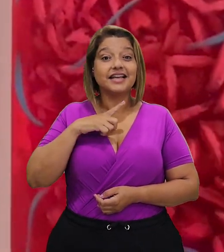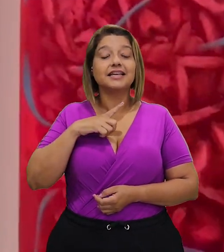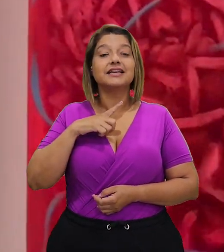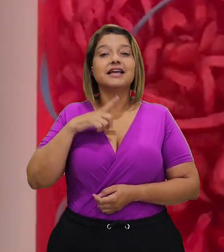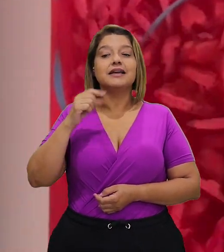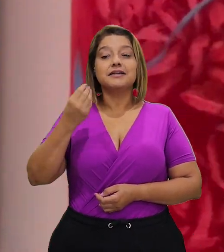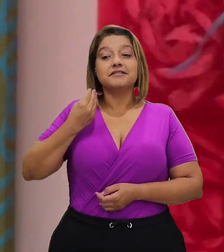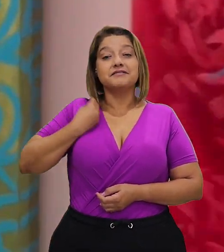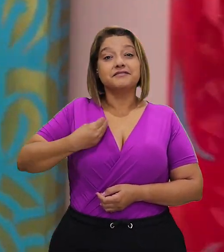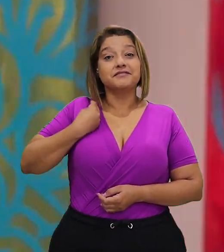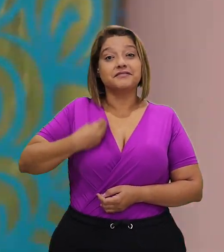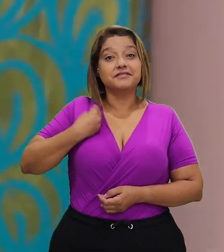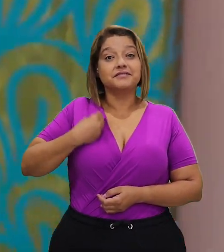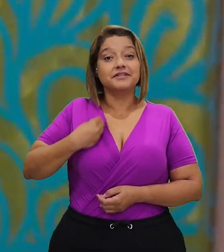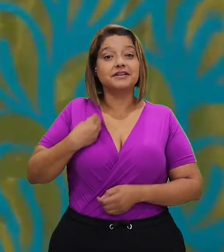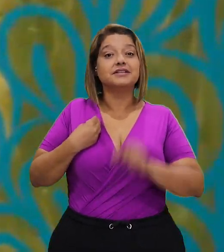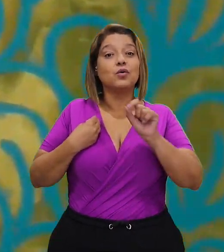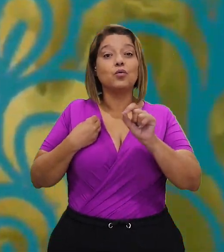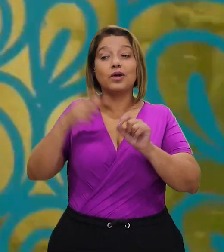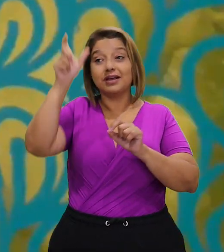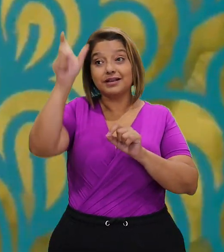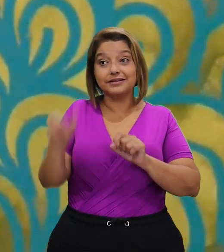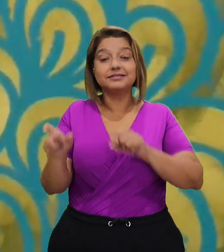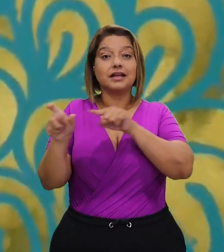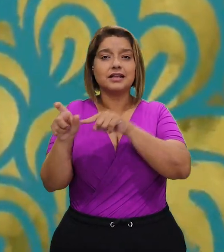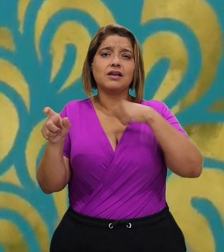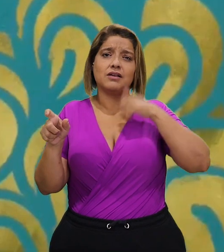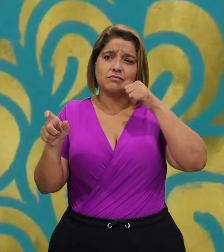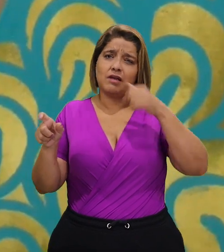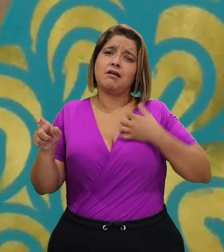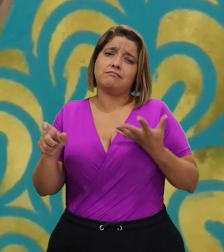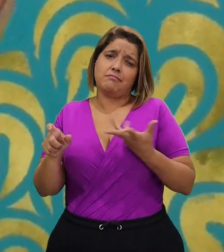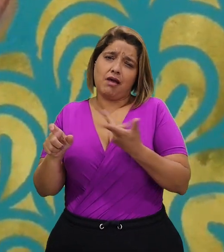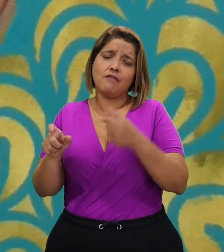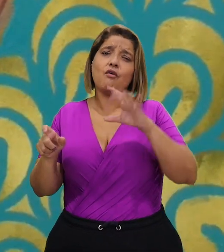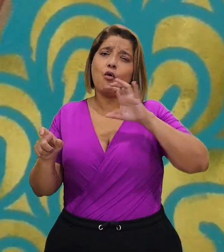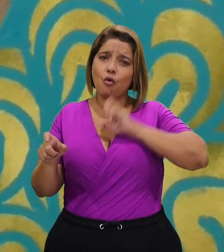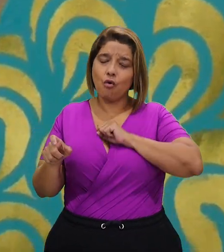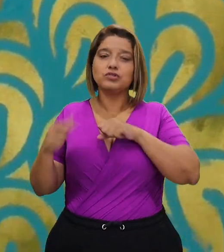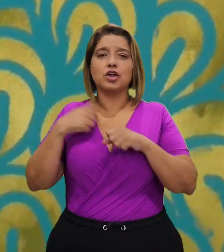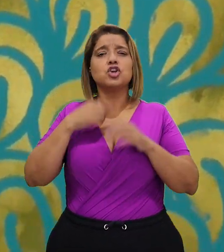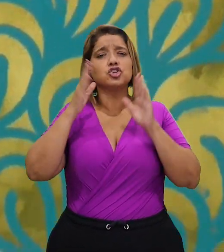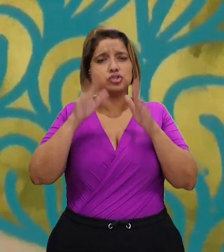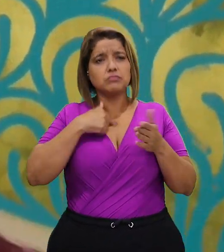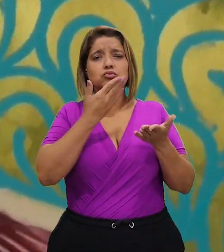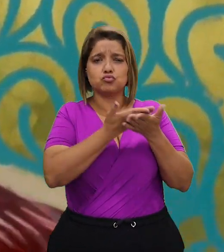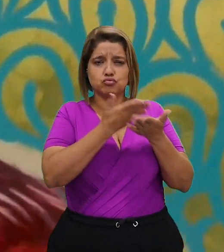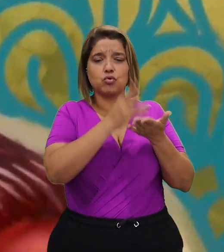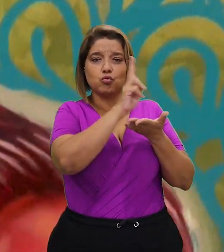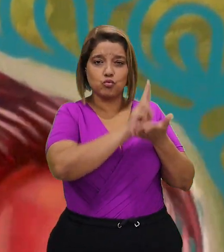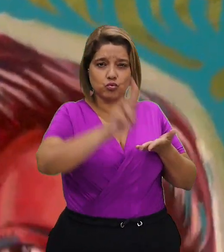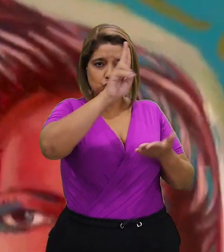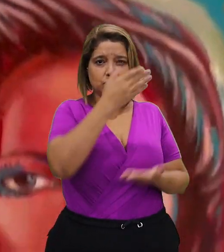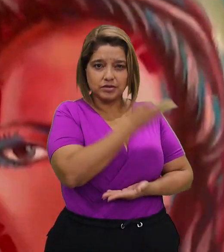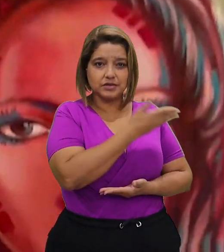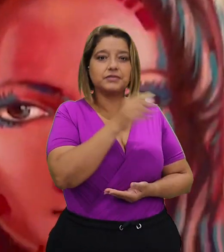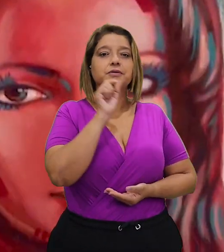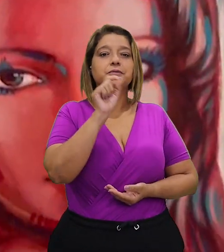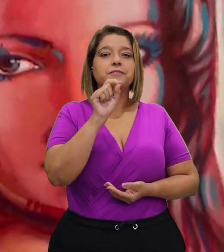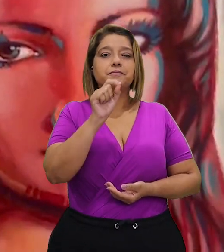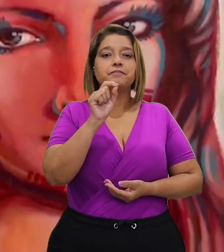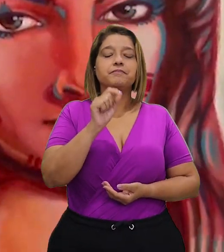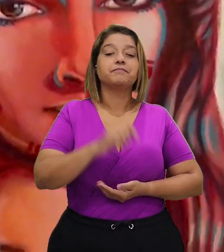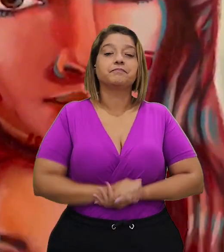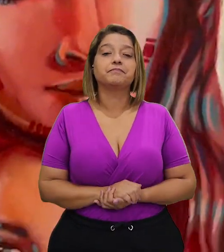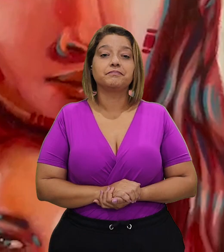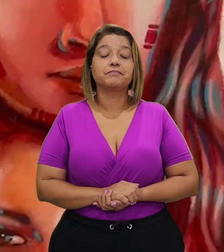tivesse muitas mulheres, né? E essas mulheres, elas vêm para fora, elas querem ser materializadas. E